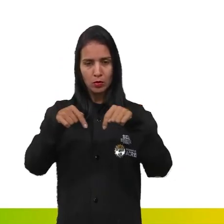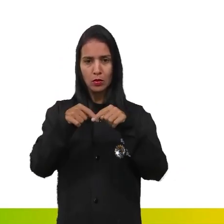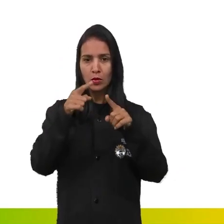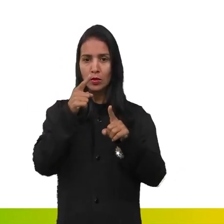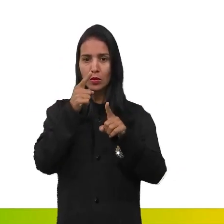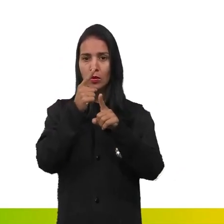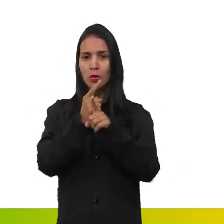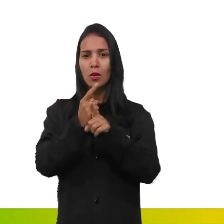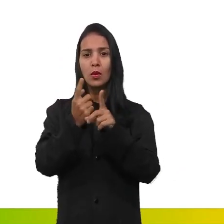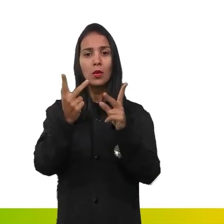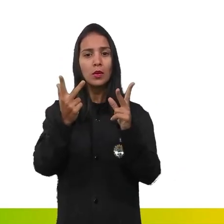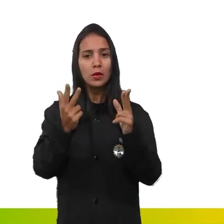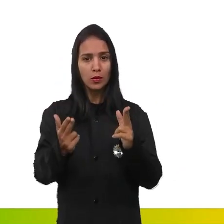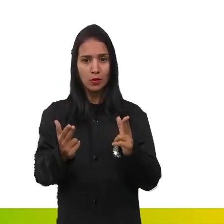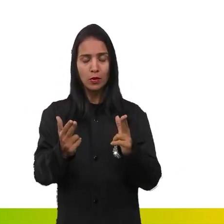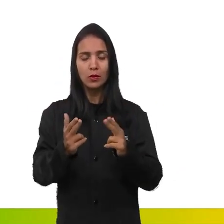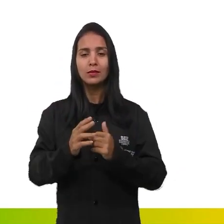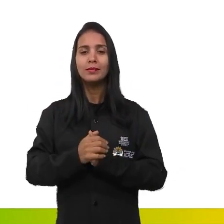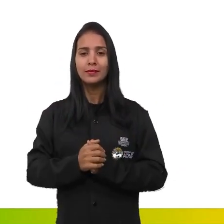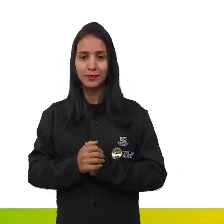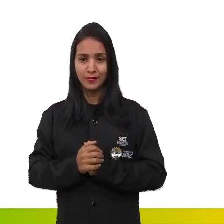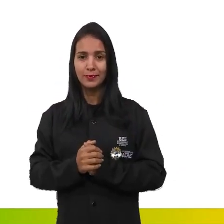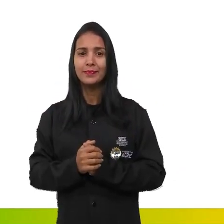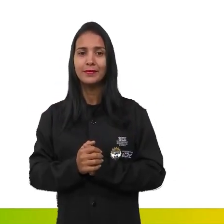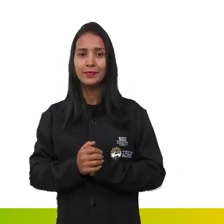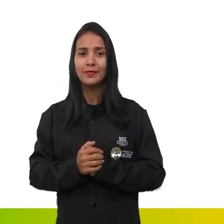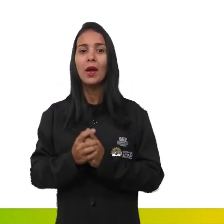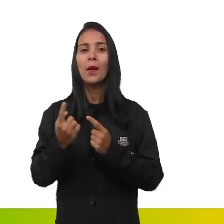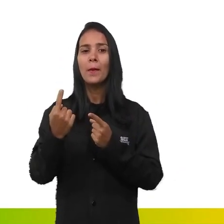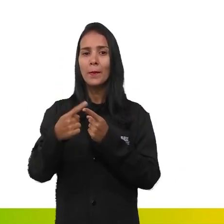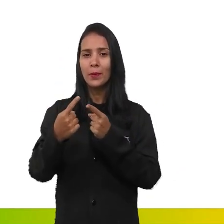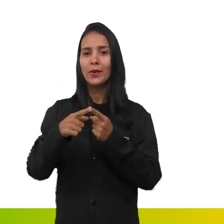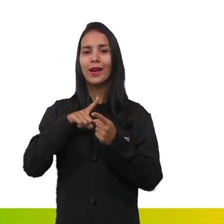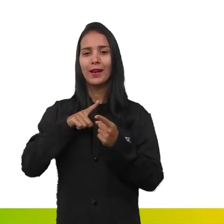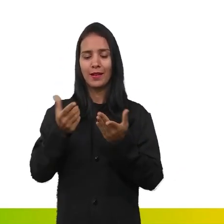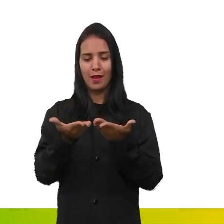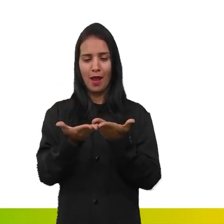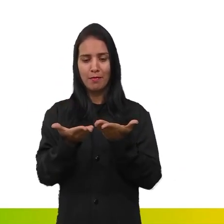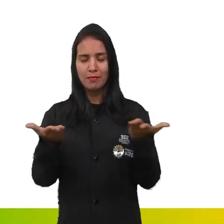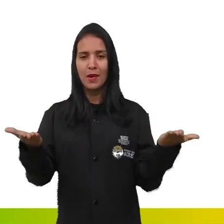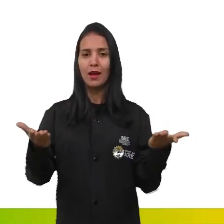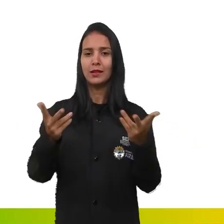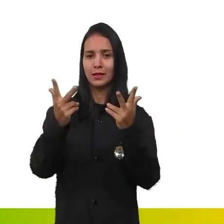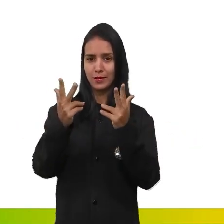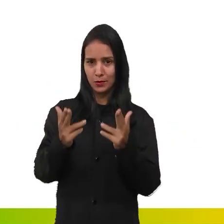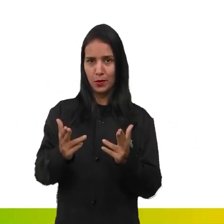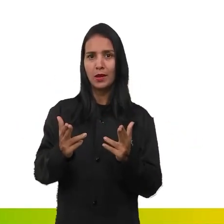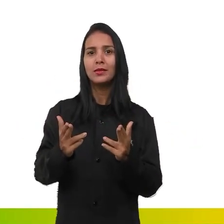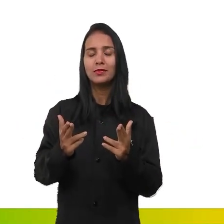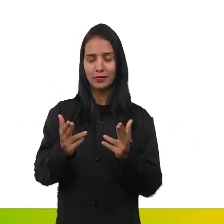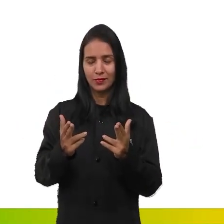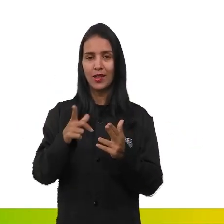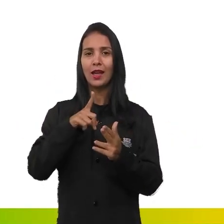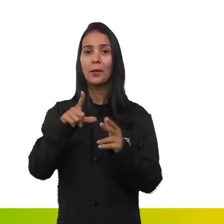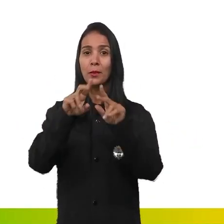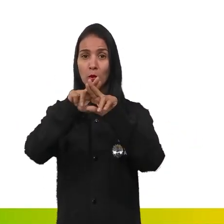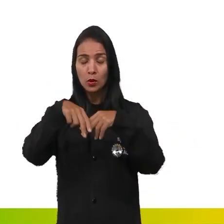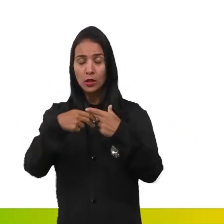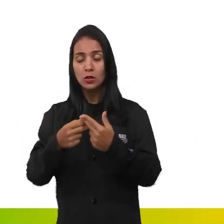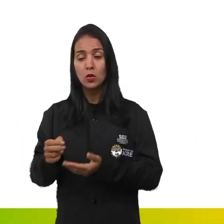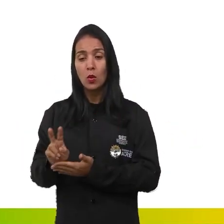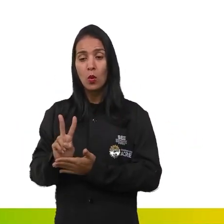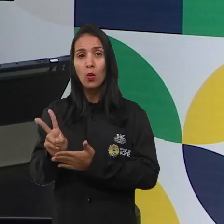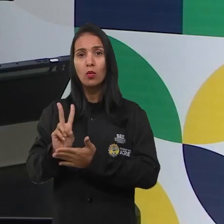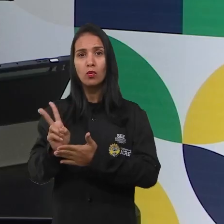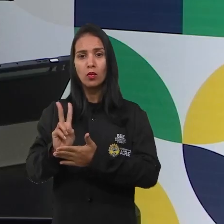ter a sorte de que estes dois sólidos terão o mesmo volume. Então isso é o que nos diz o princípio